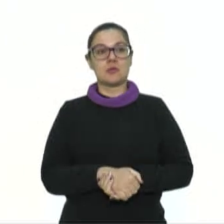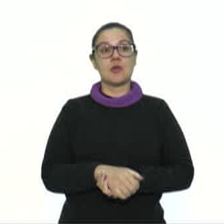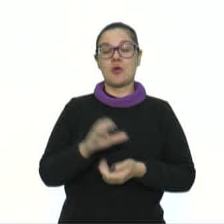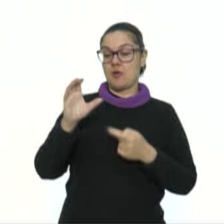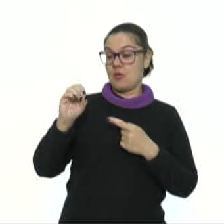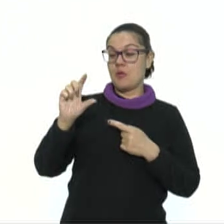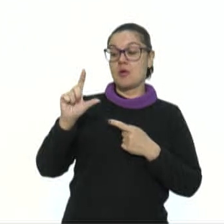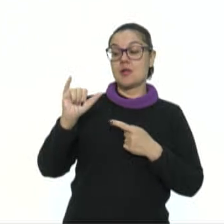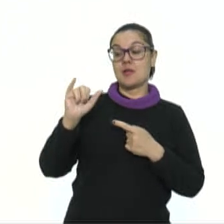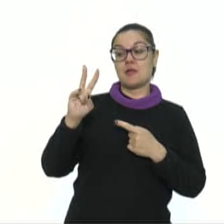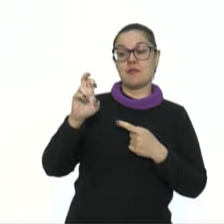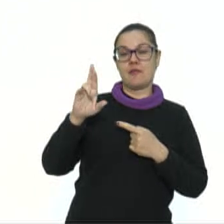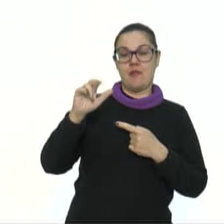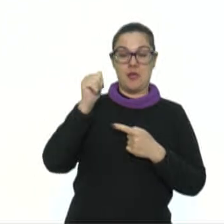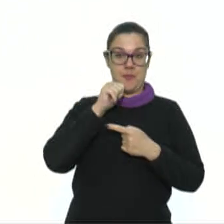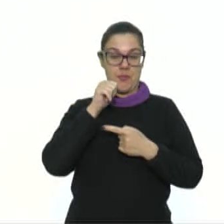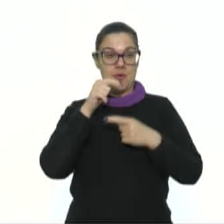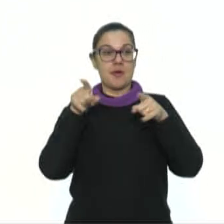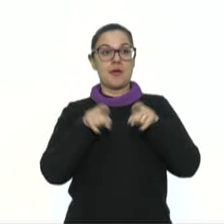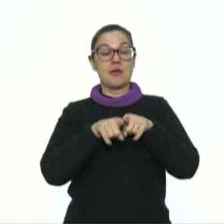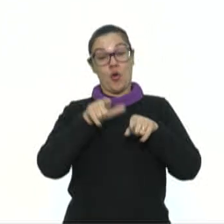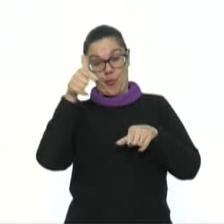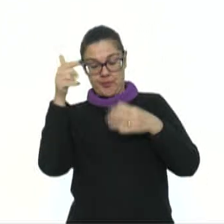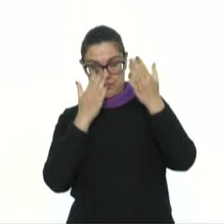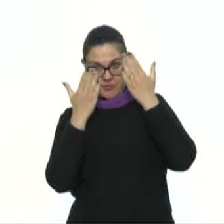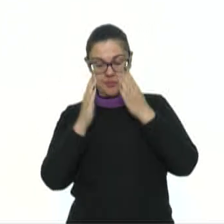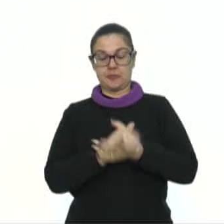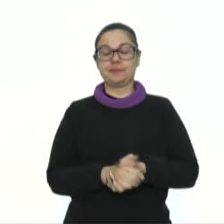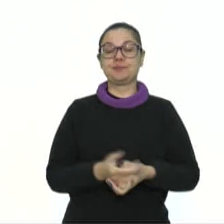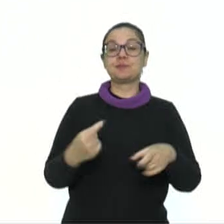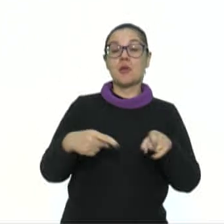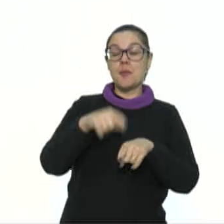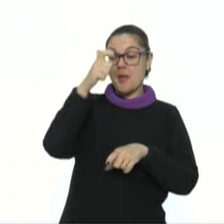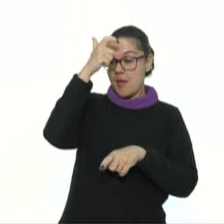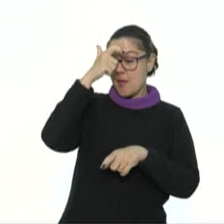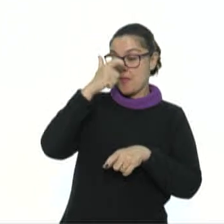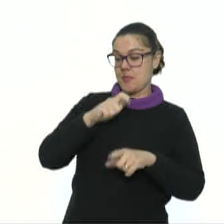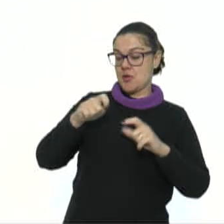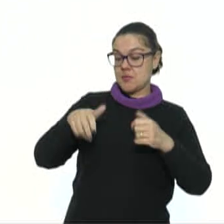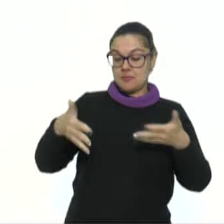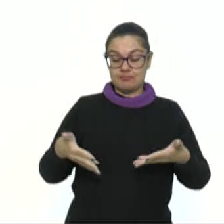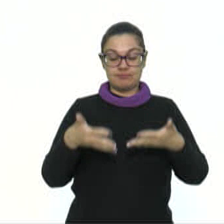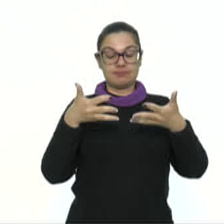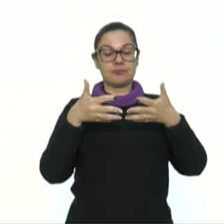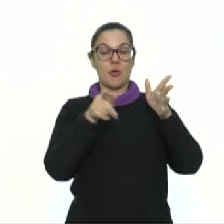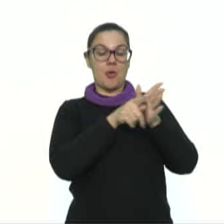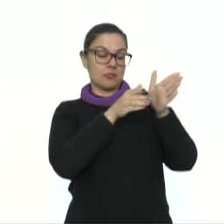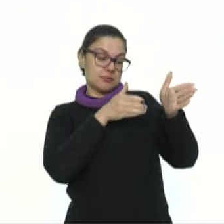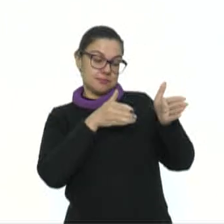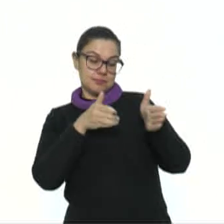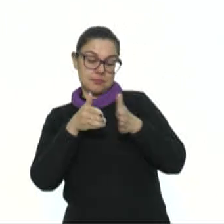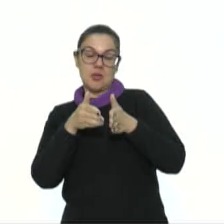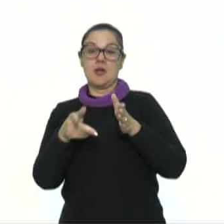Oliveira também orienta que, outra psicóloga, que o indivíduo precisa desenvolver um processo